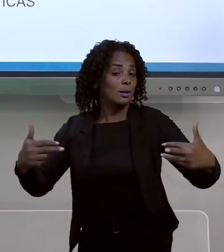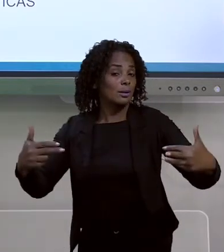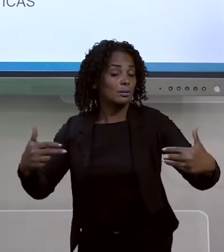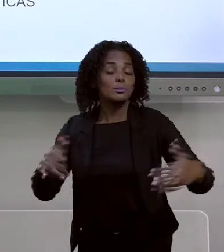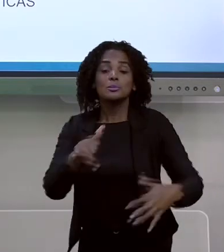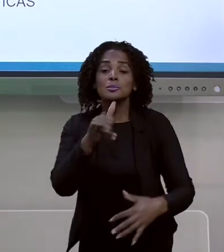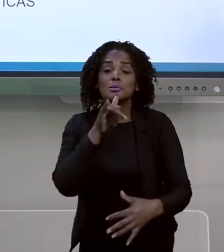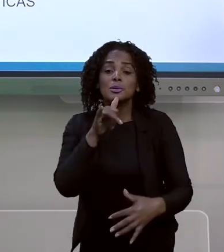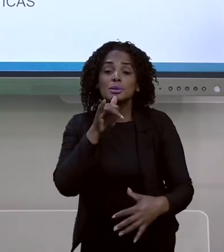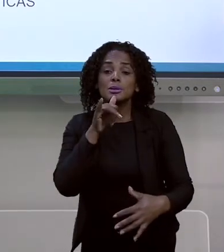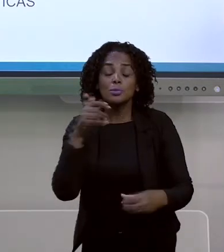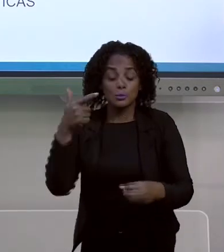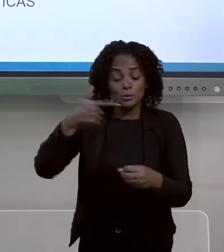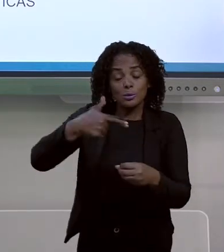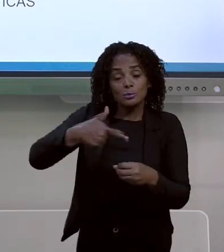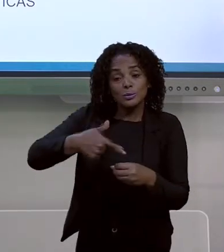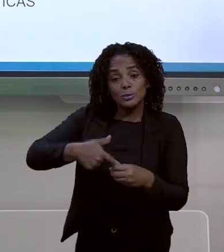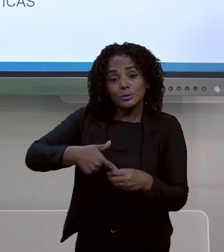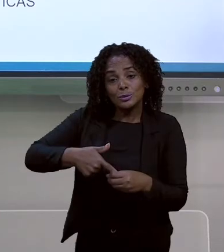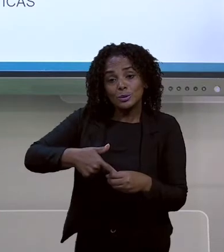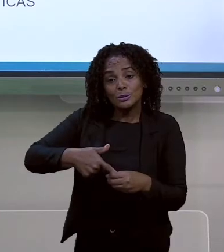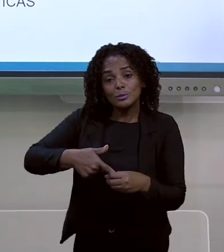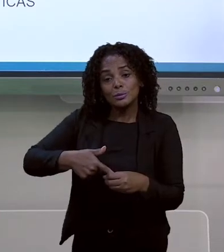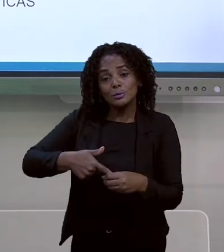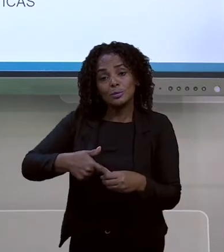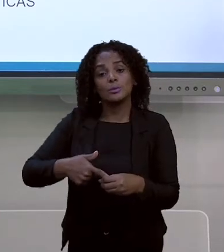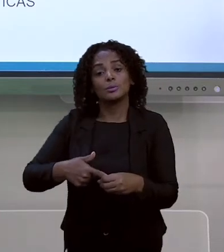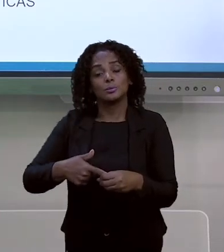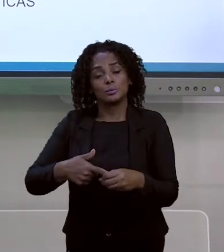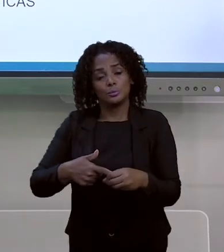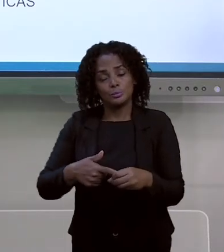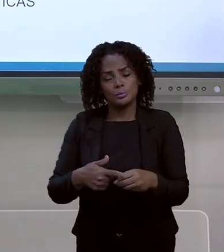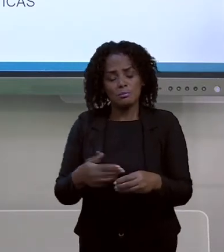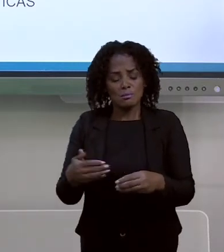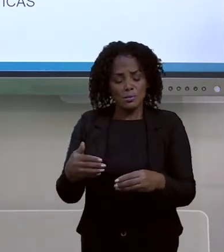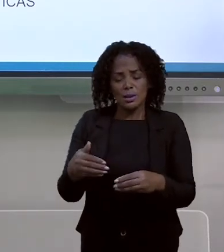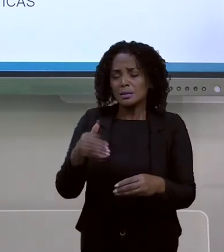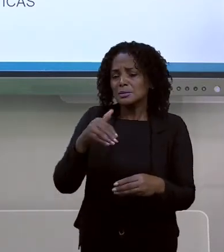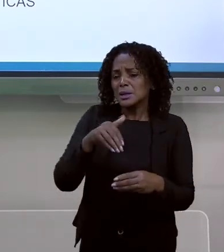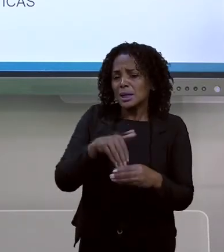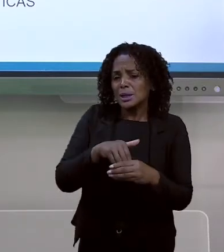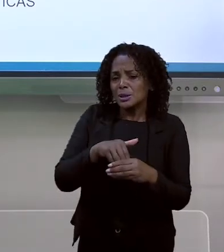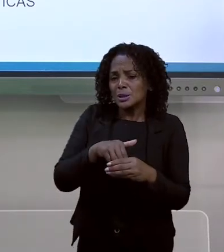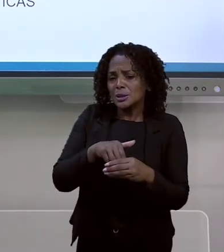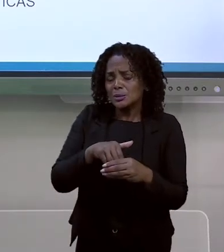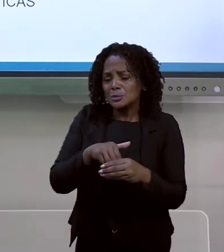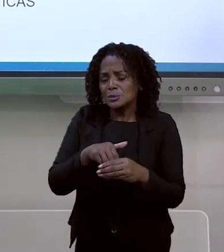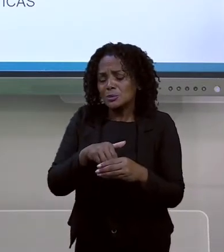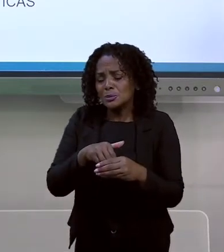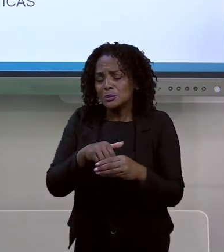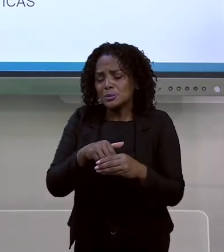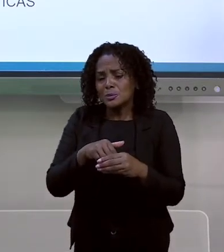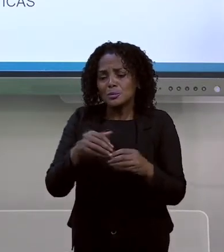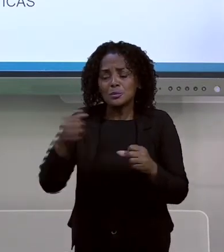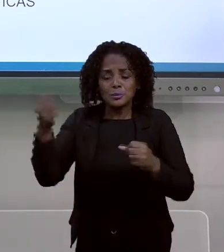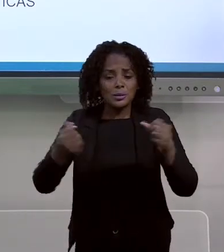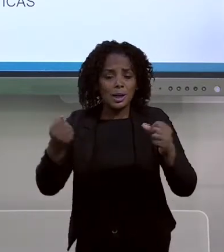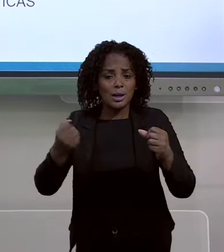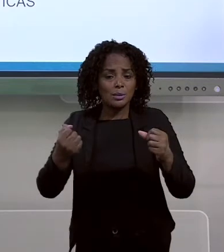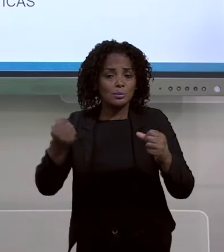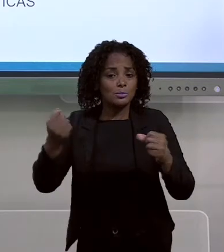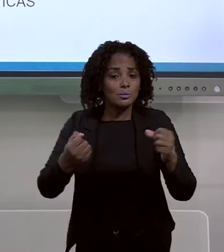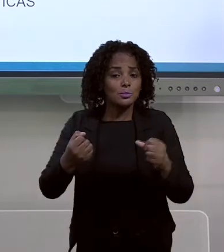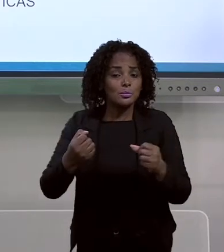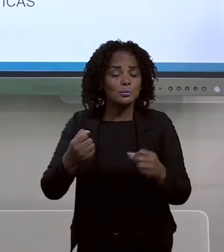exemplo, combustível em empresa automobilística. Dentro dos motores é necessário ali o